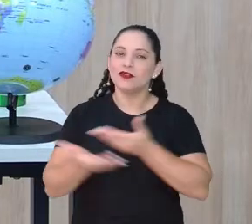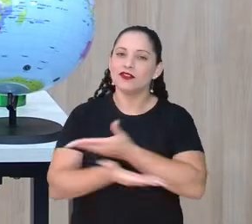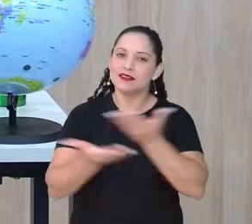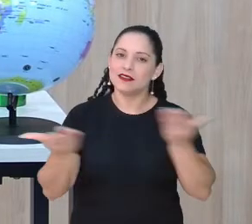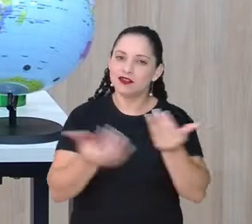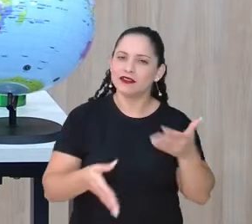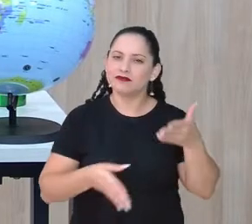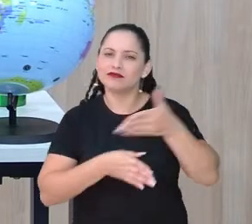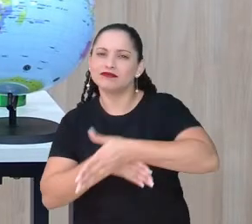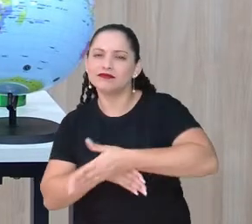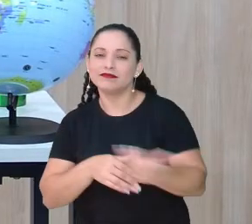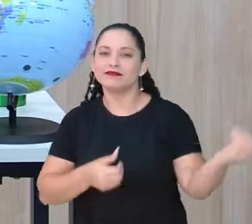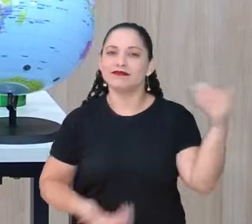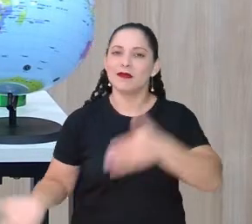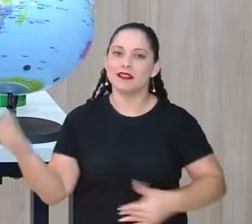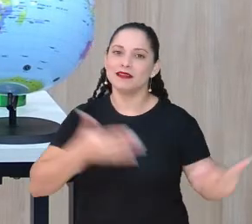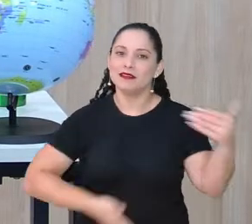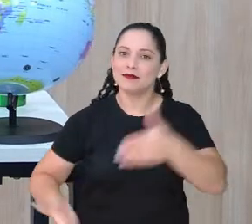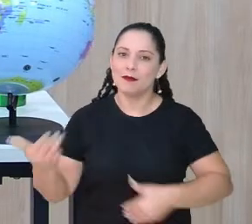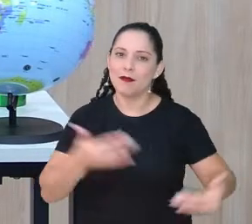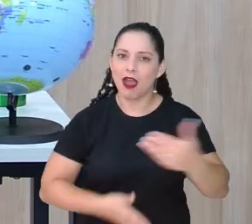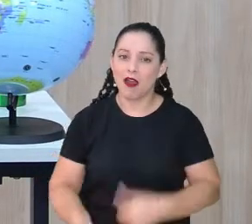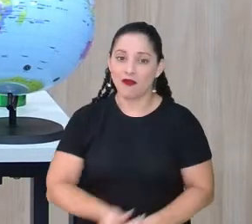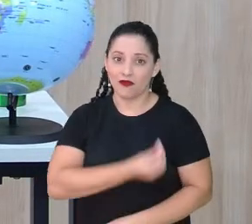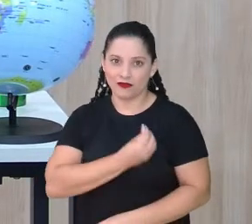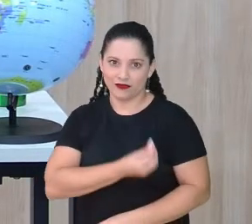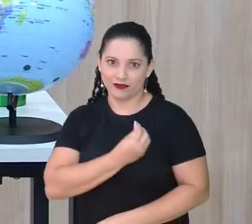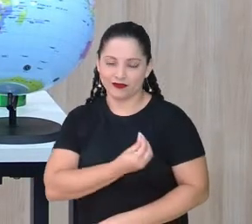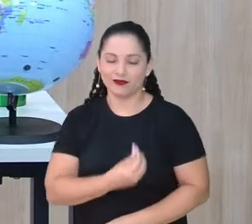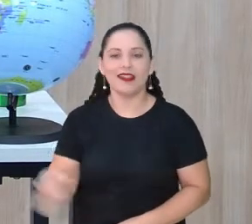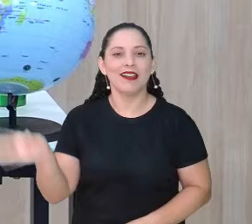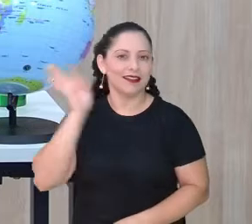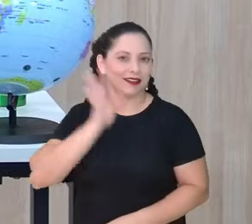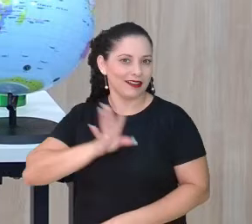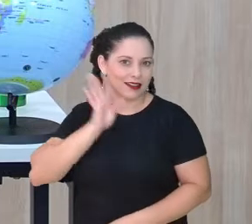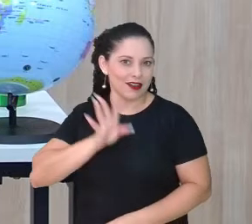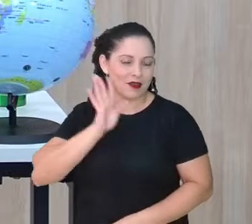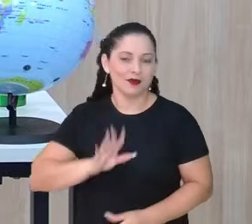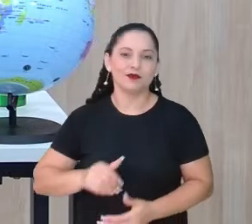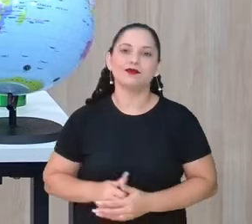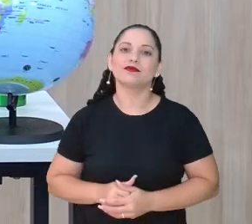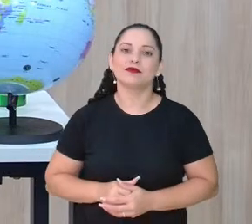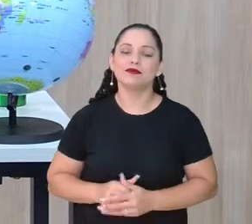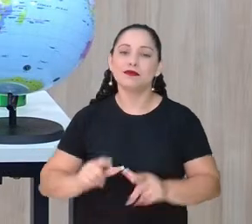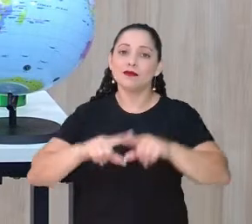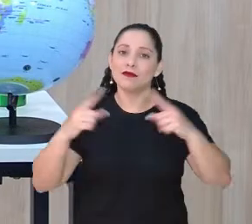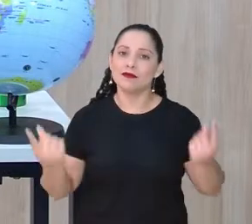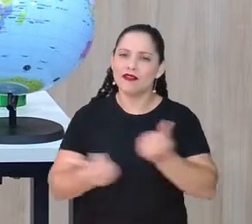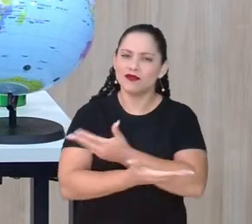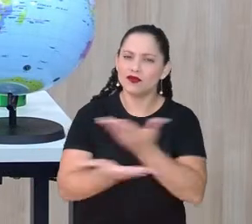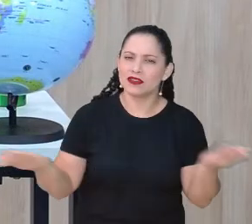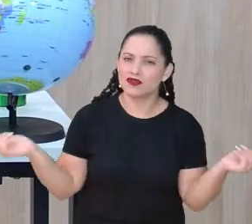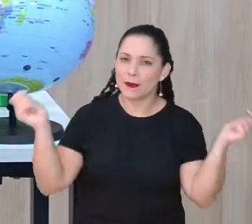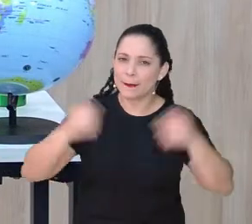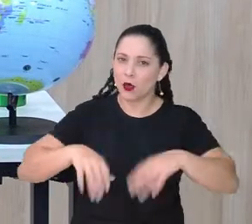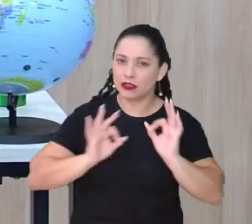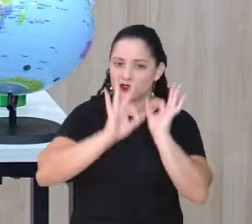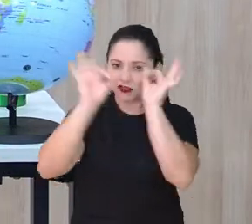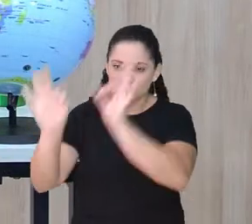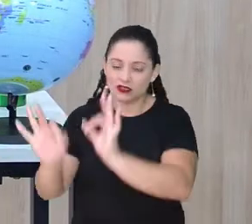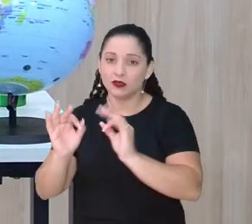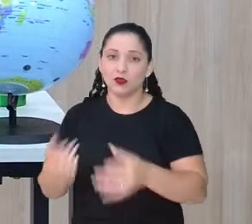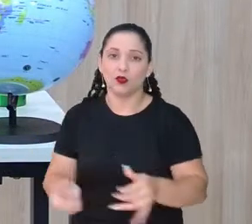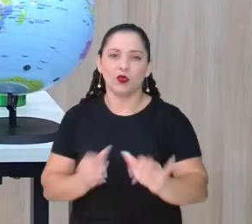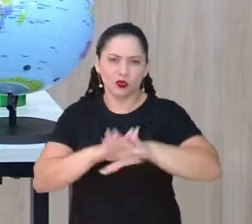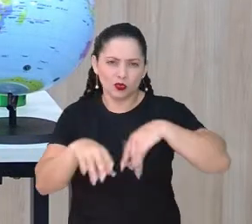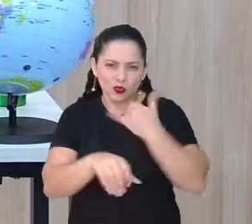e participar da nossa aula ao vivo. Vejam que legal. Mas além disso aí, vocês podem assistir no YouTube. E